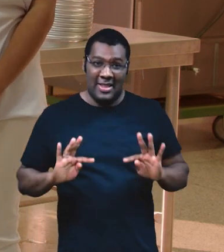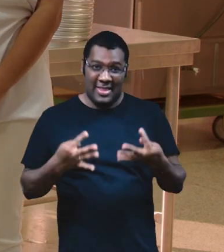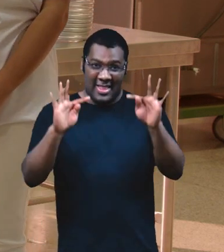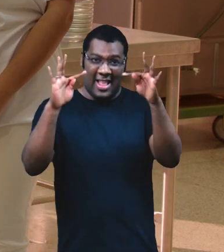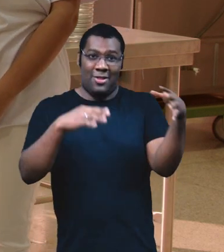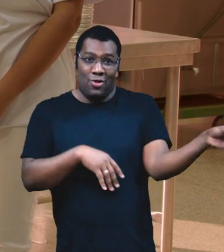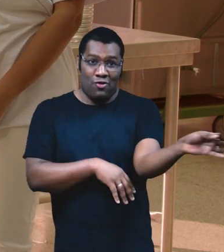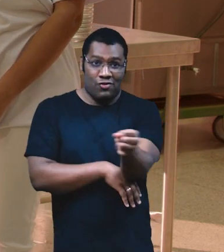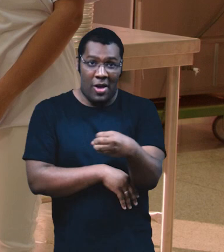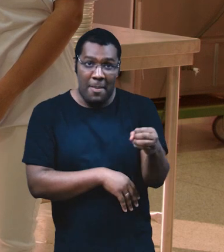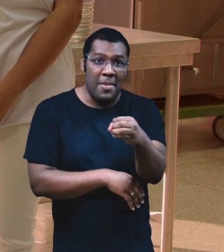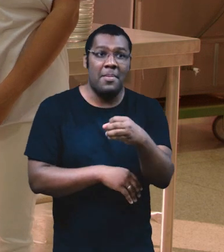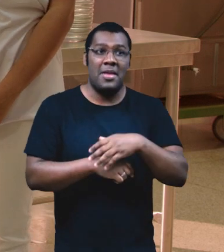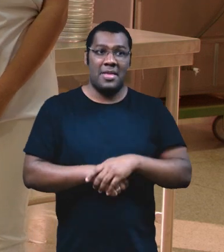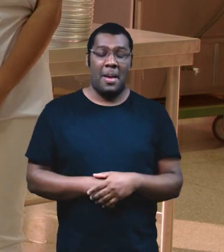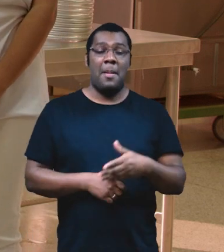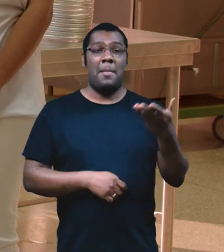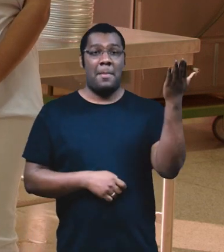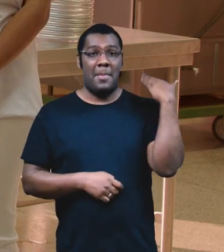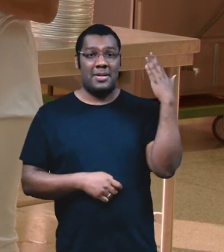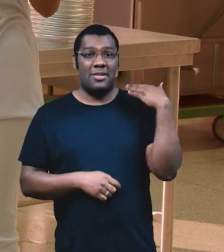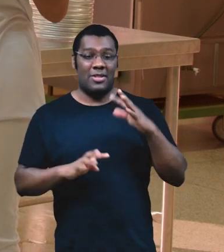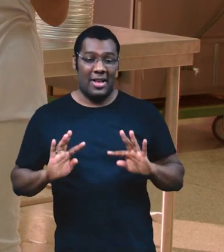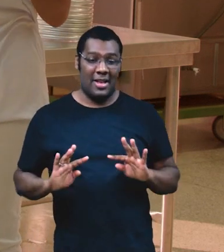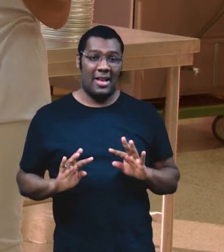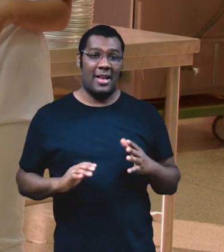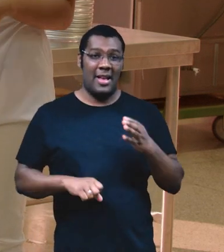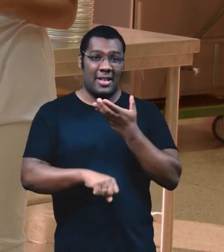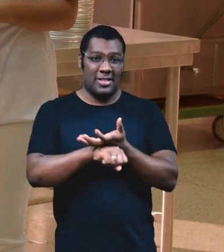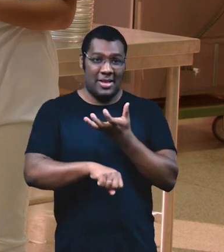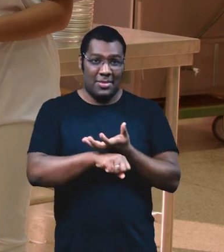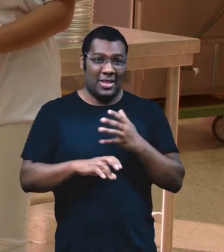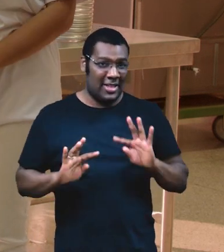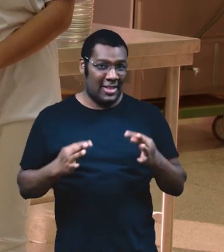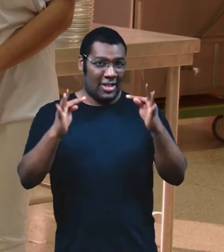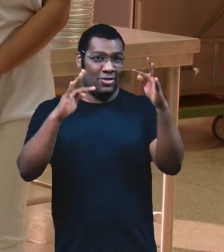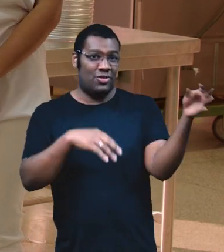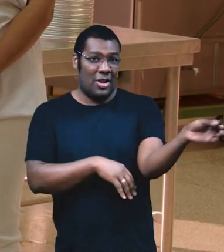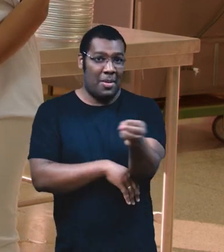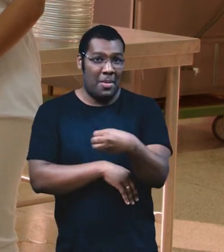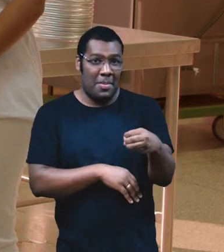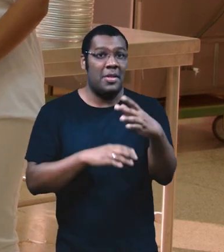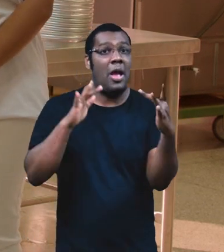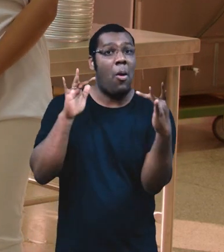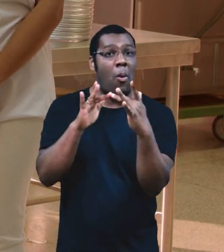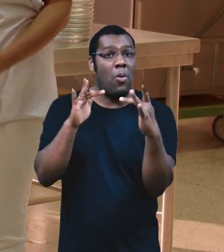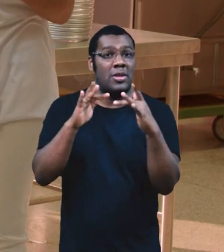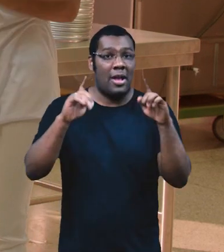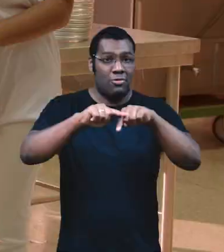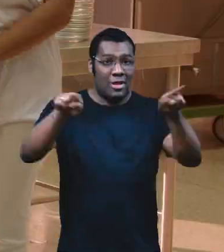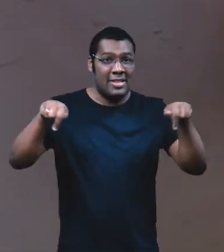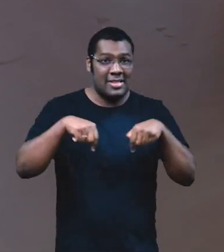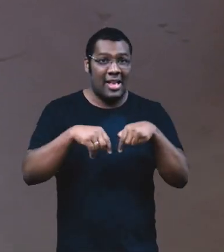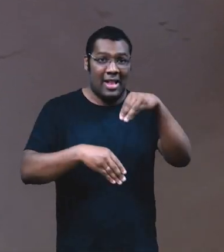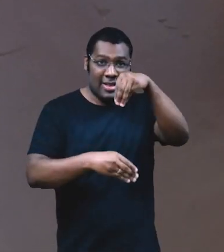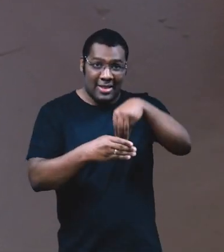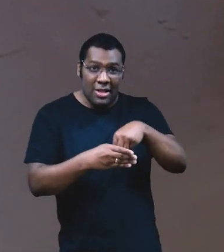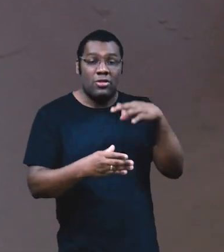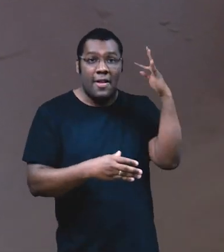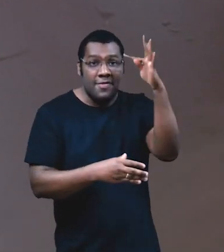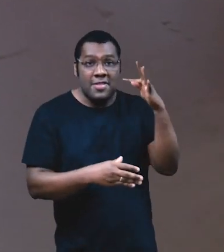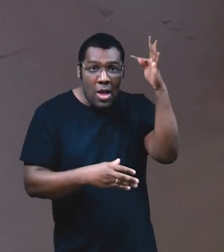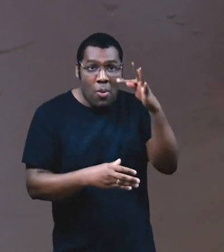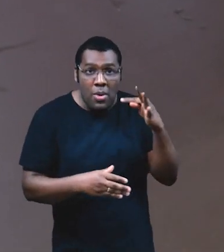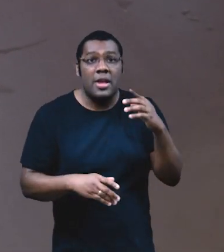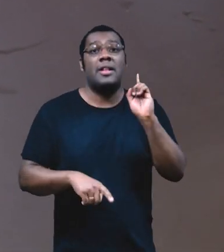dos primeiros contatos, né, primeiro em sala, que a gente viu tudo, aspecto teórico, e em seguida vimos para o laboratório colocar em